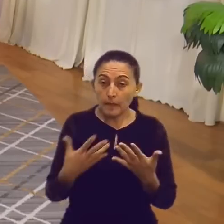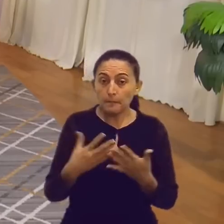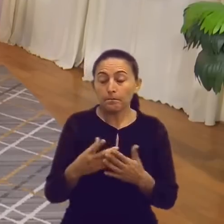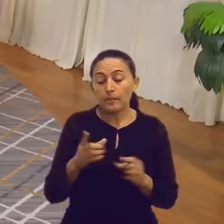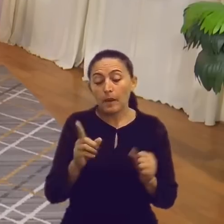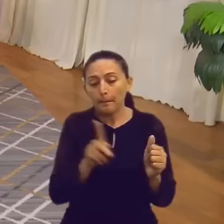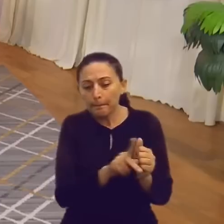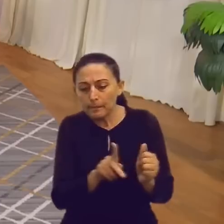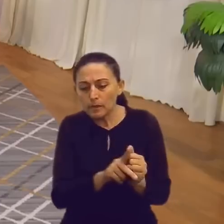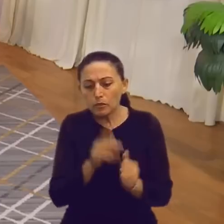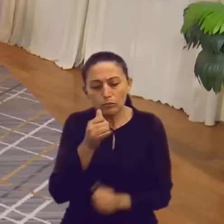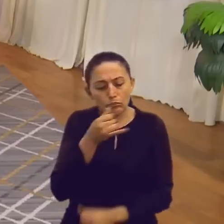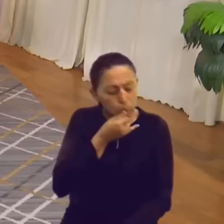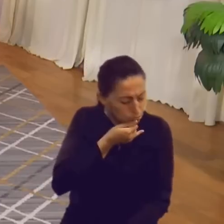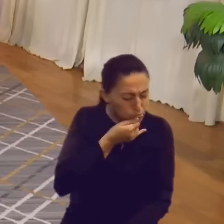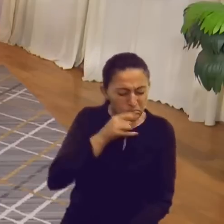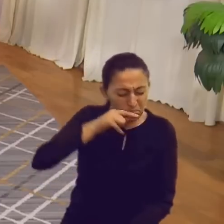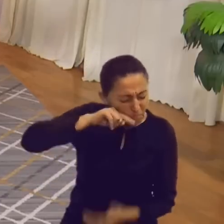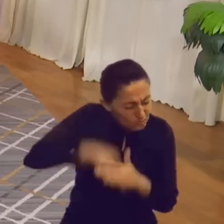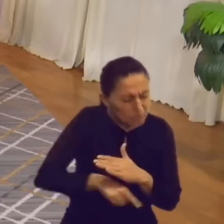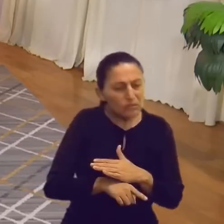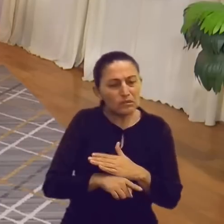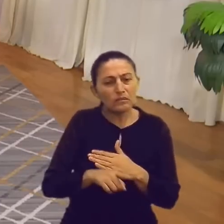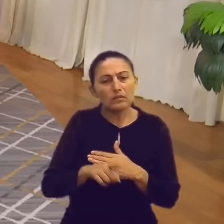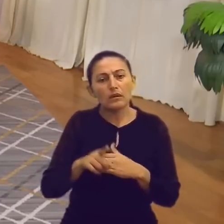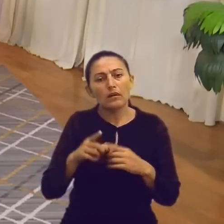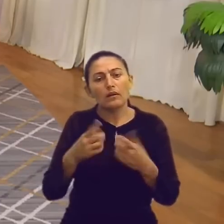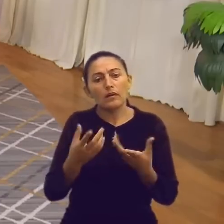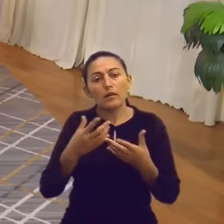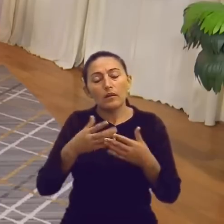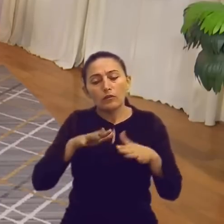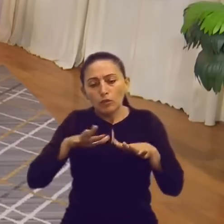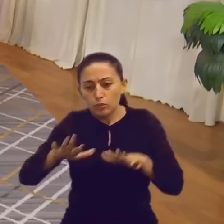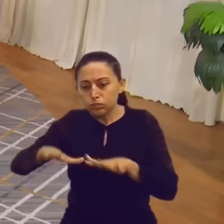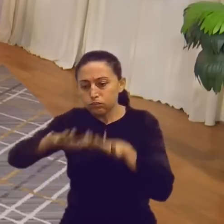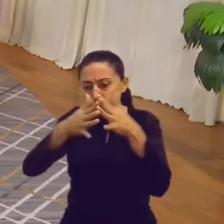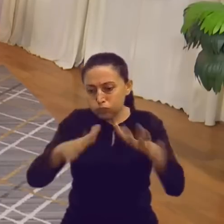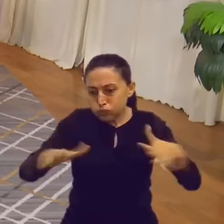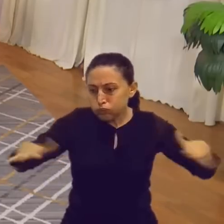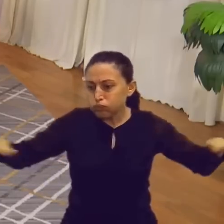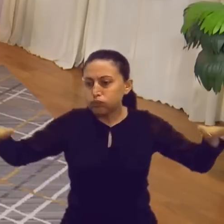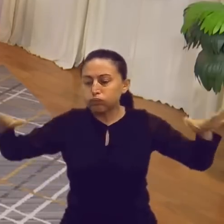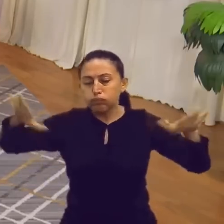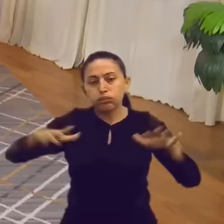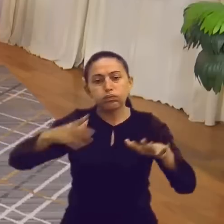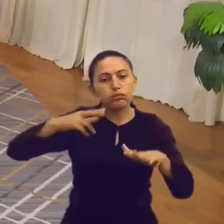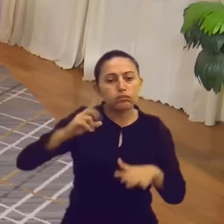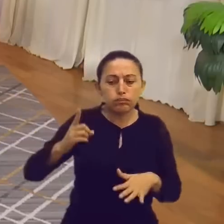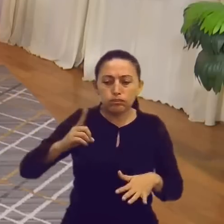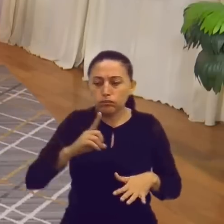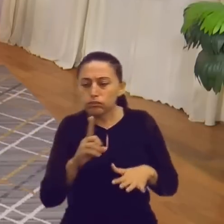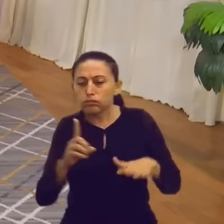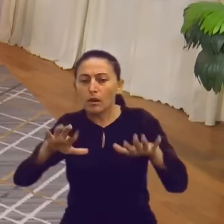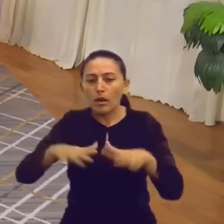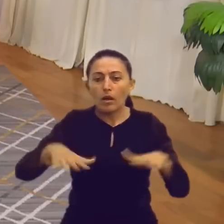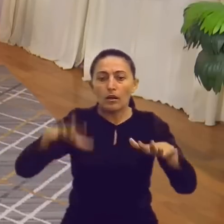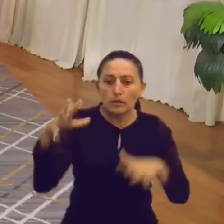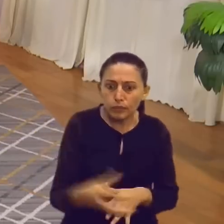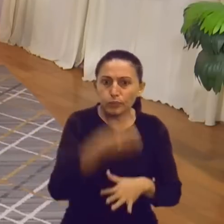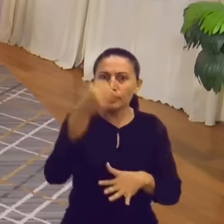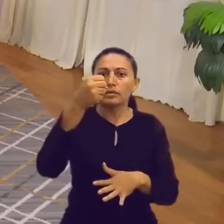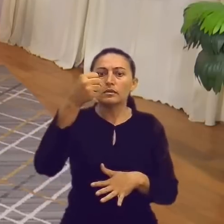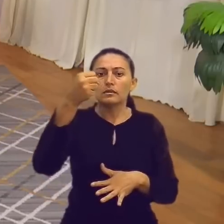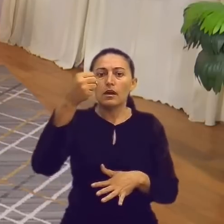muito decepcionado quando ele submergiu no mar. E ele pediu: Senhor, salva-me que